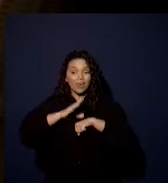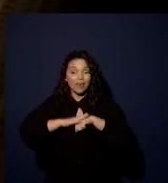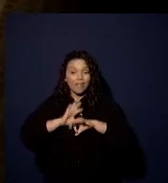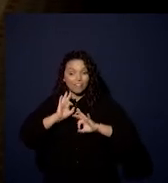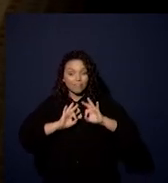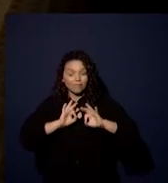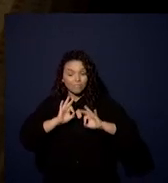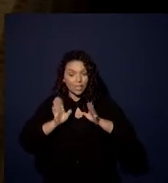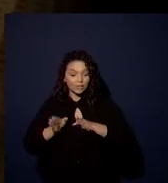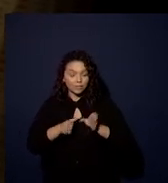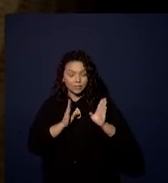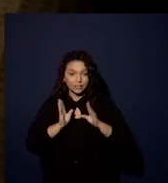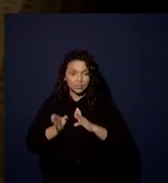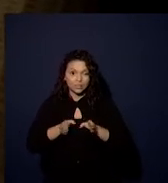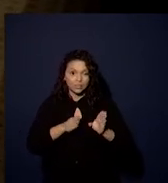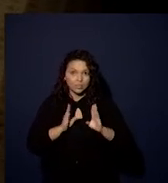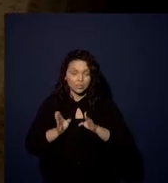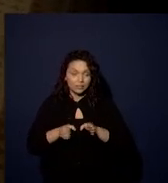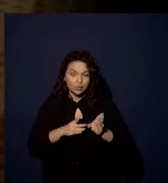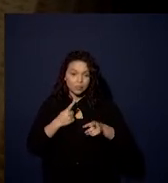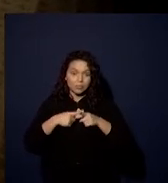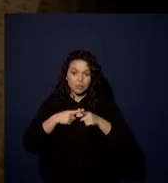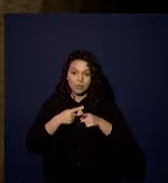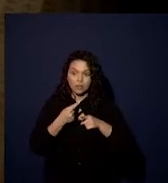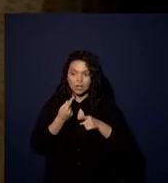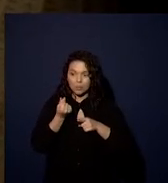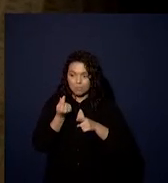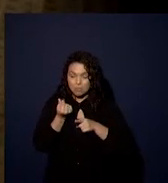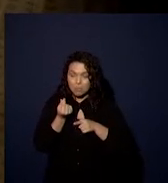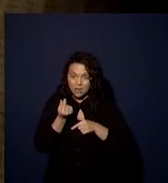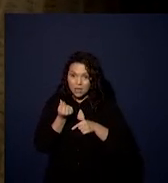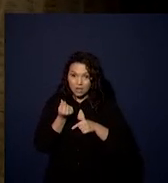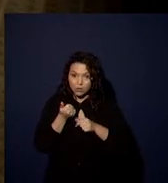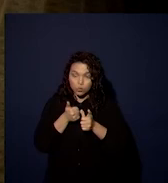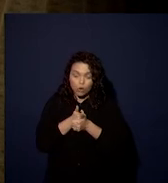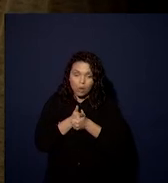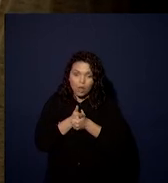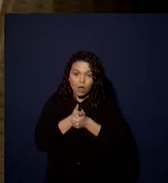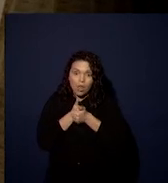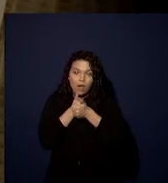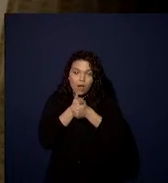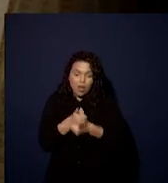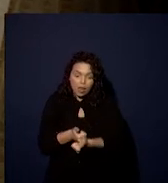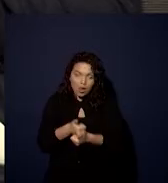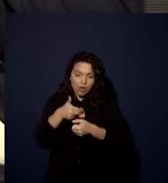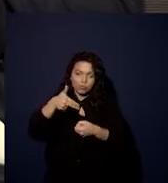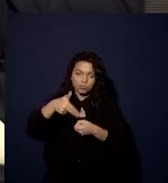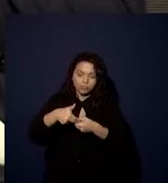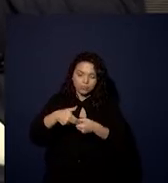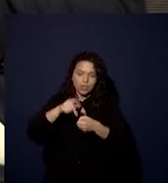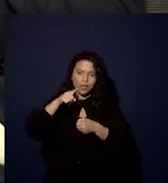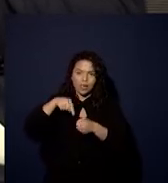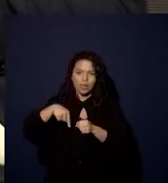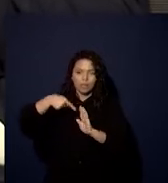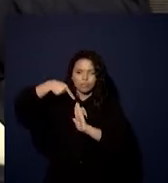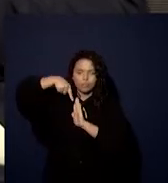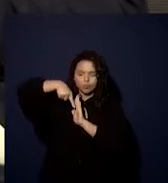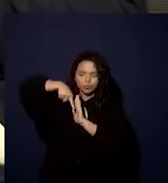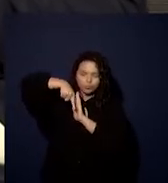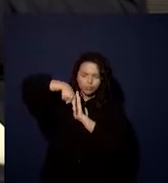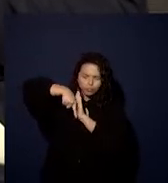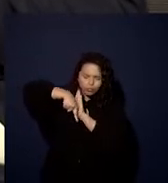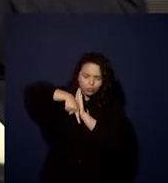porque o setor de combustível de alguma forma se precifica junto com o combustível fóssil e ele teve